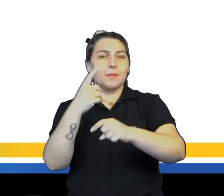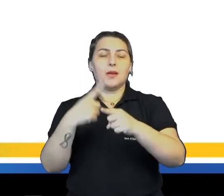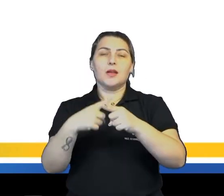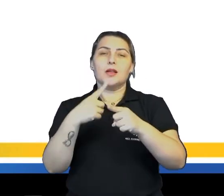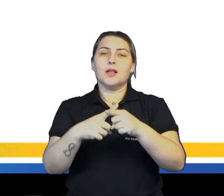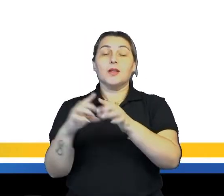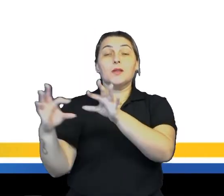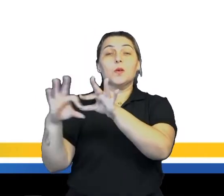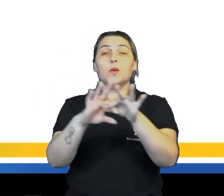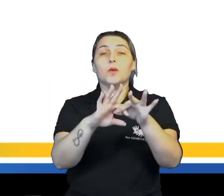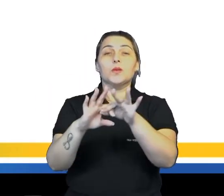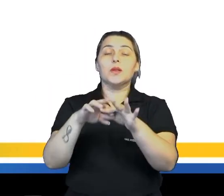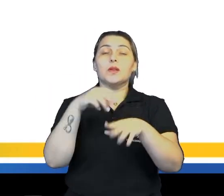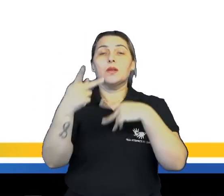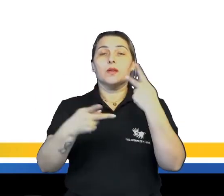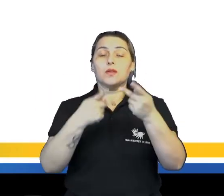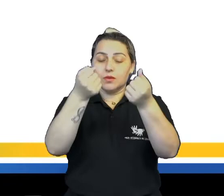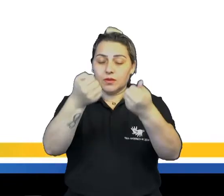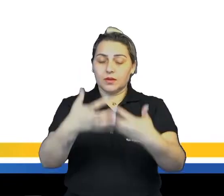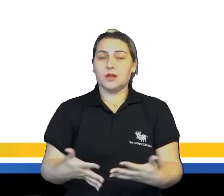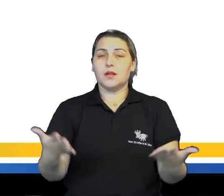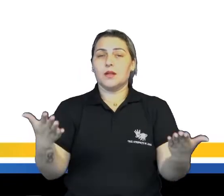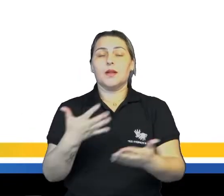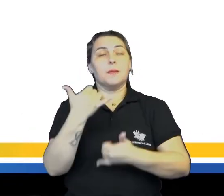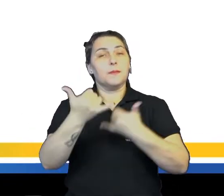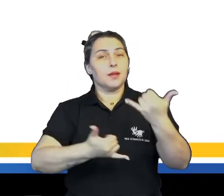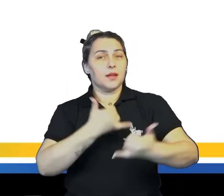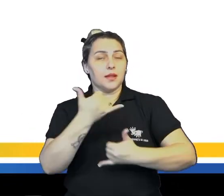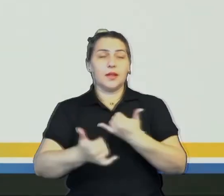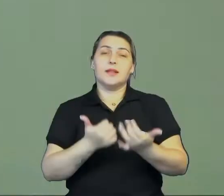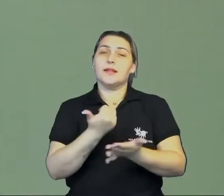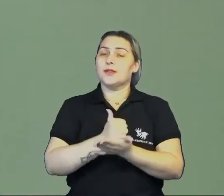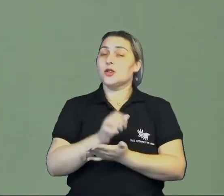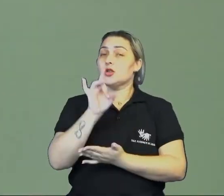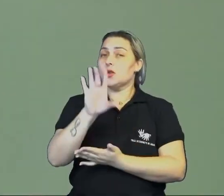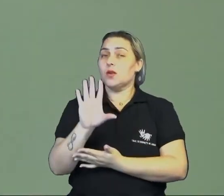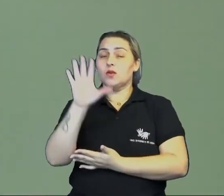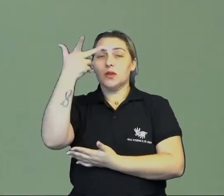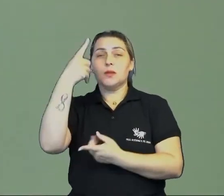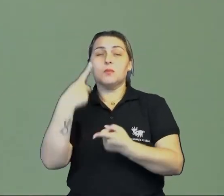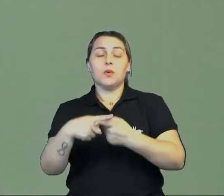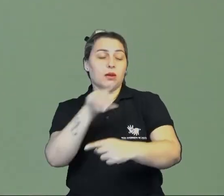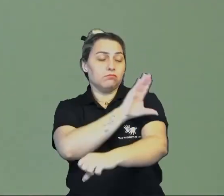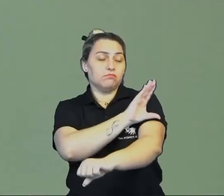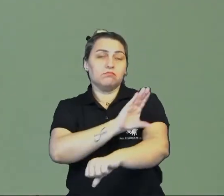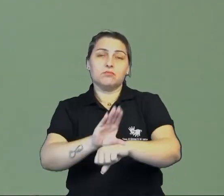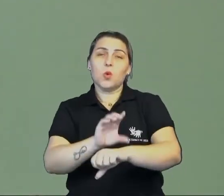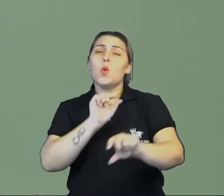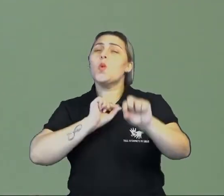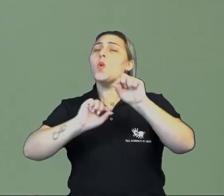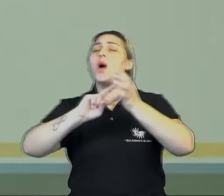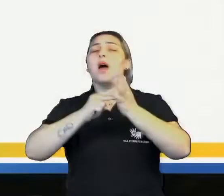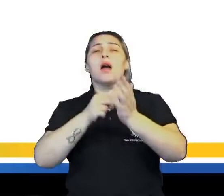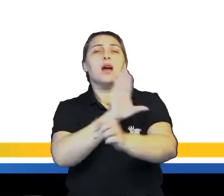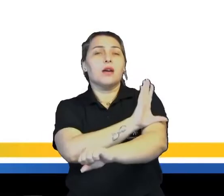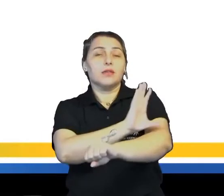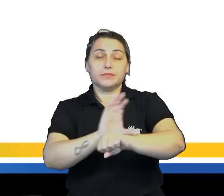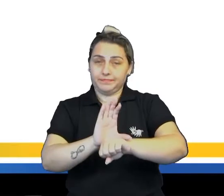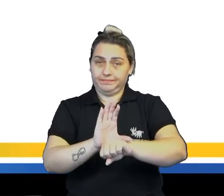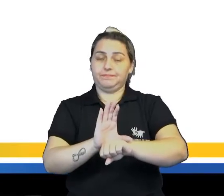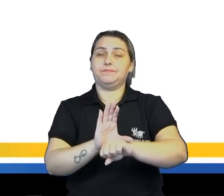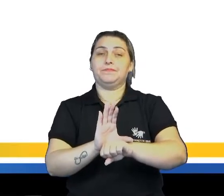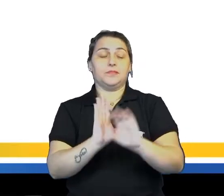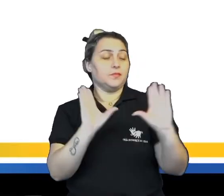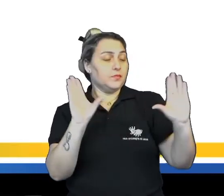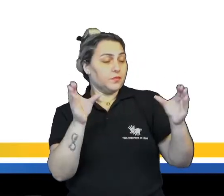todo esse contexto do que eu mencionei acerca de brincadeiras e jogos só acontece por meio da cultura. O que é a cultura? Vamos lá.